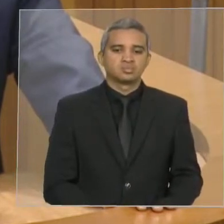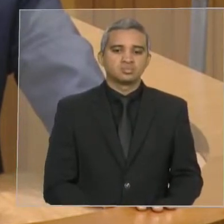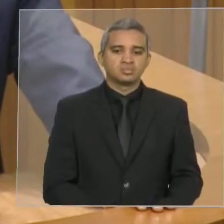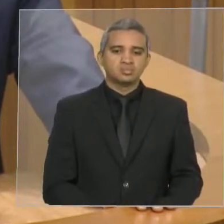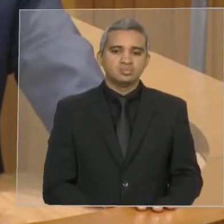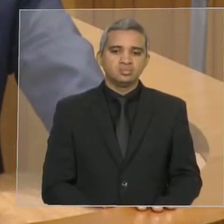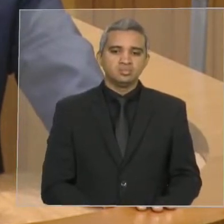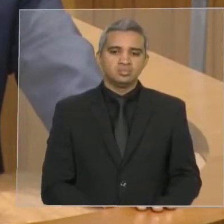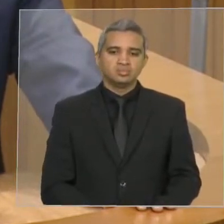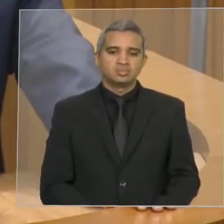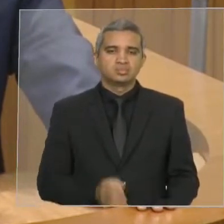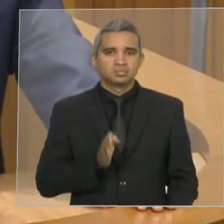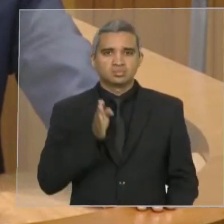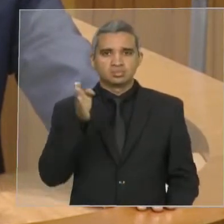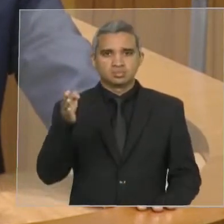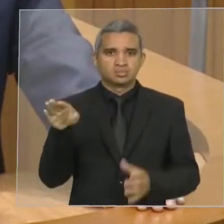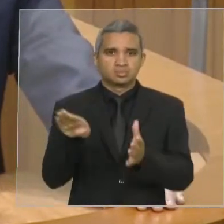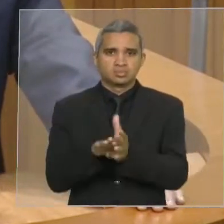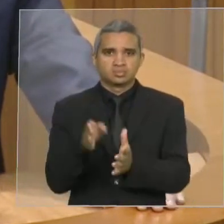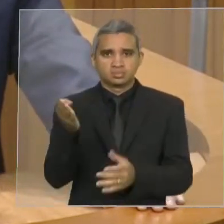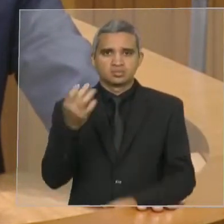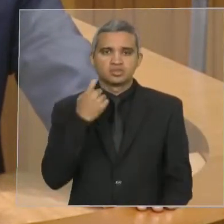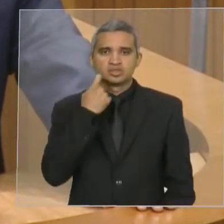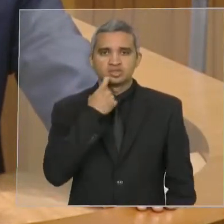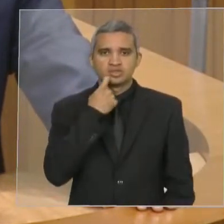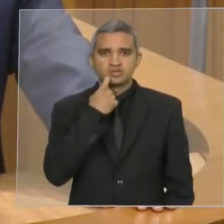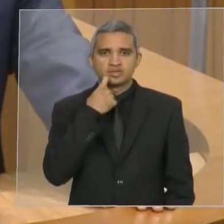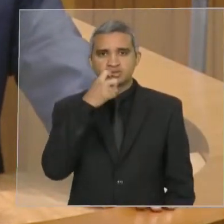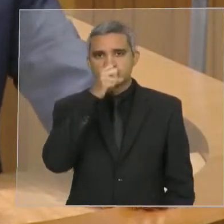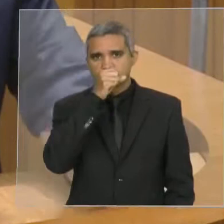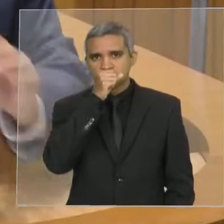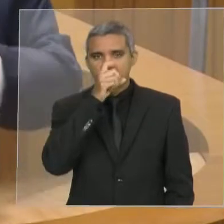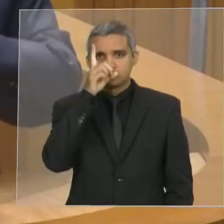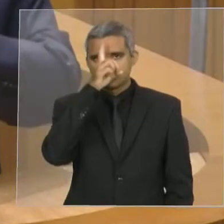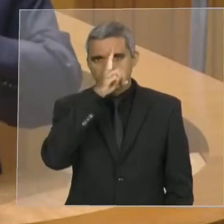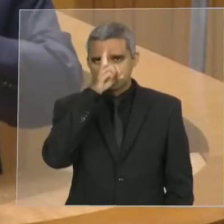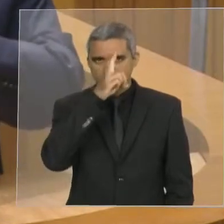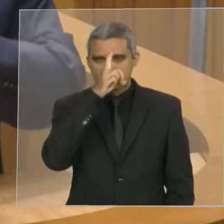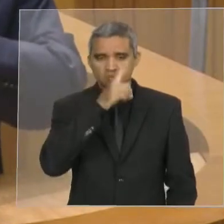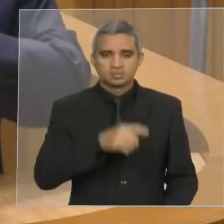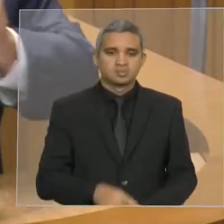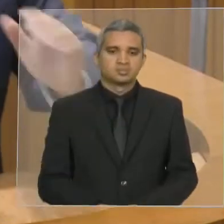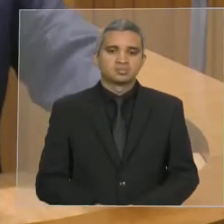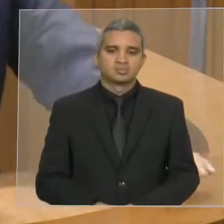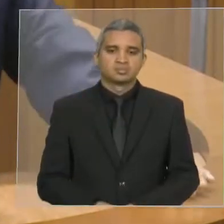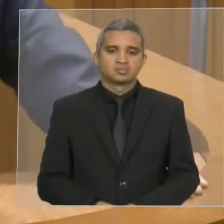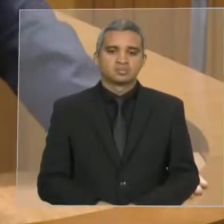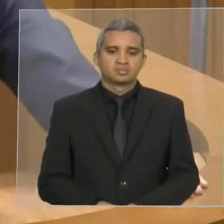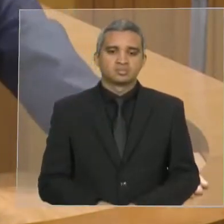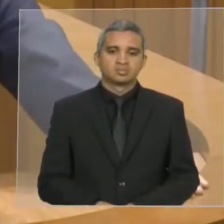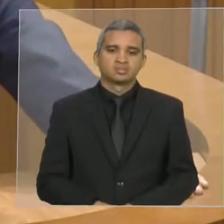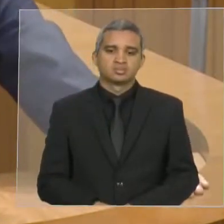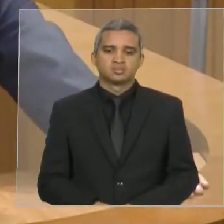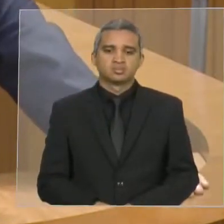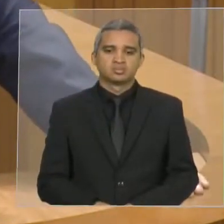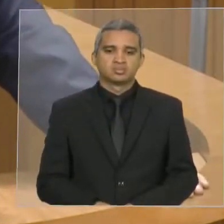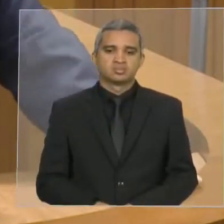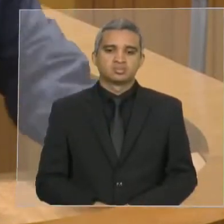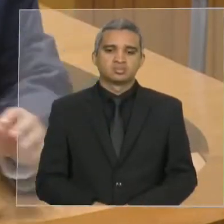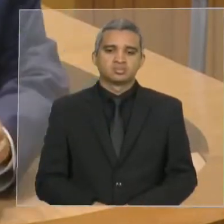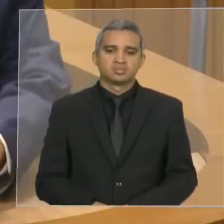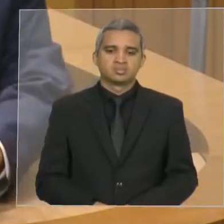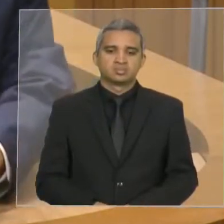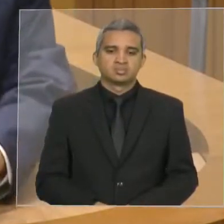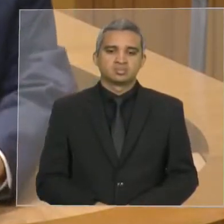estive lá desde a sexta-feira, o sábado e o domingo, porque dificilmente nós